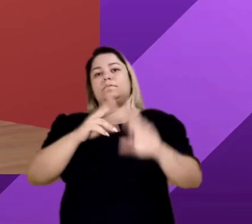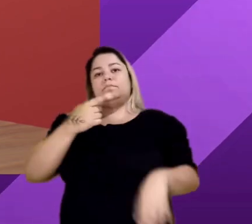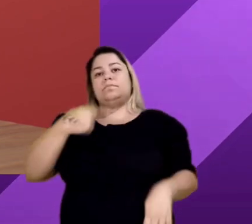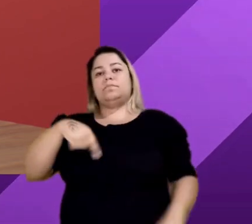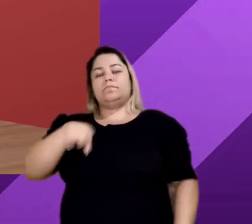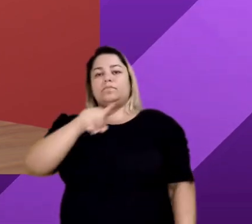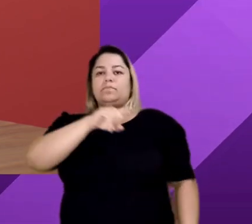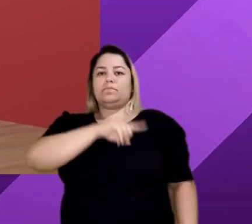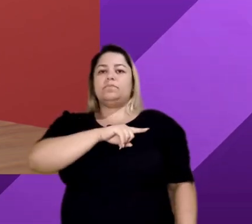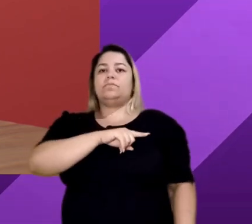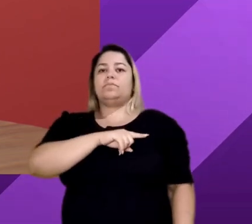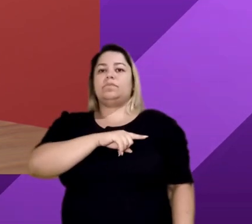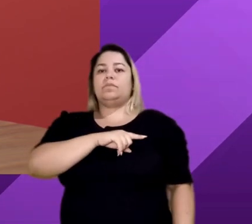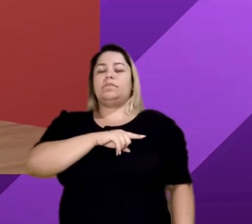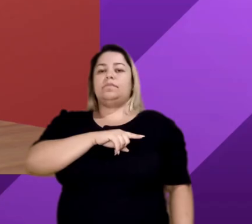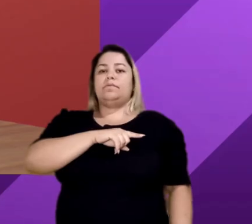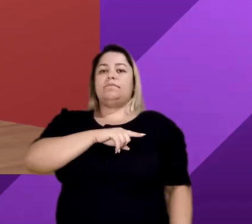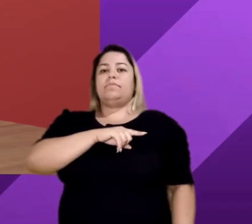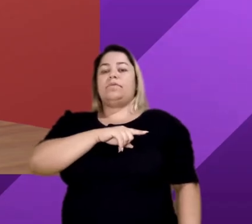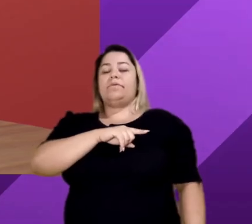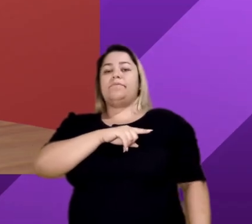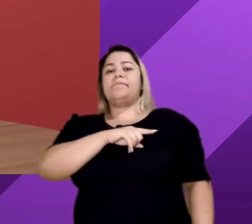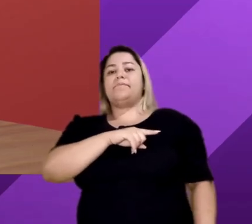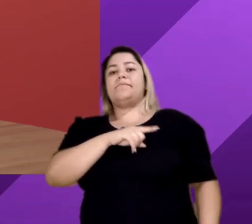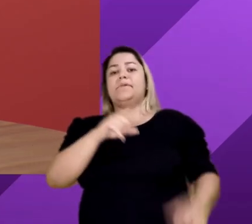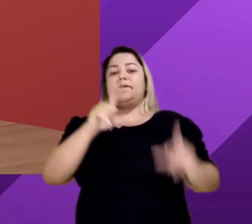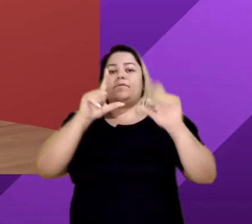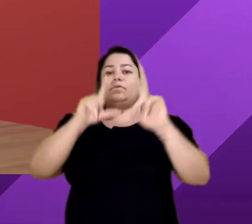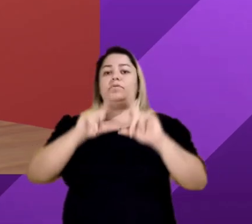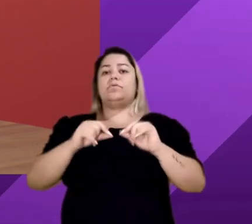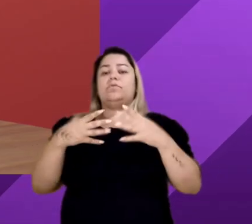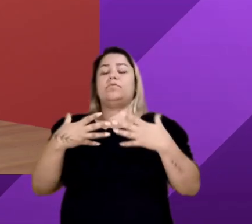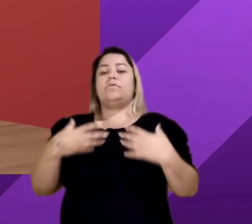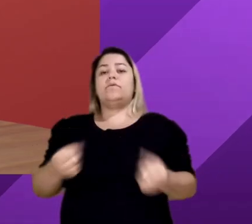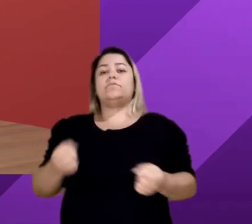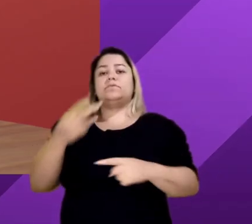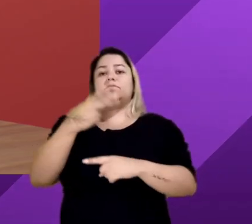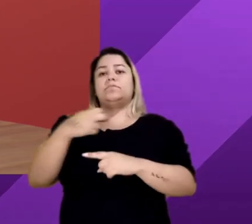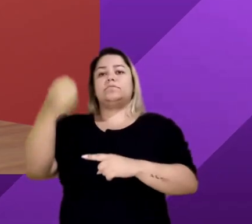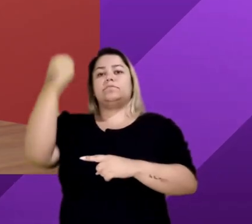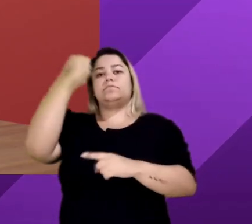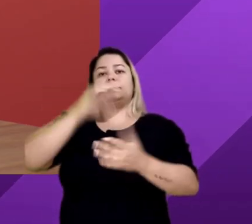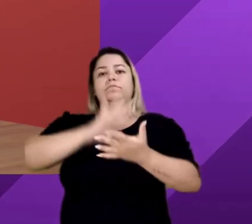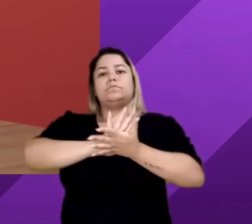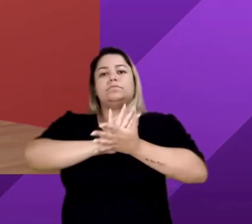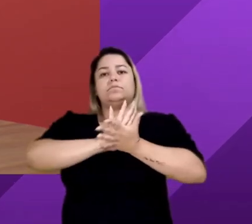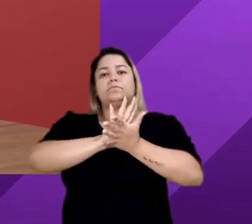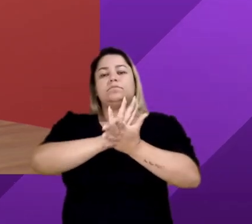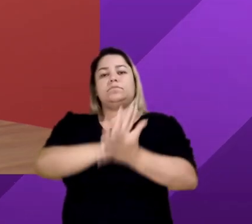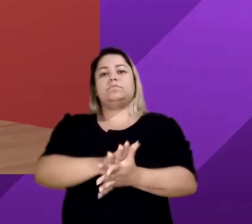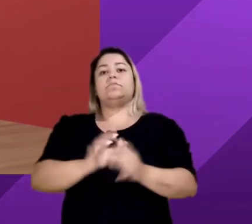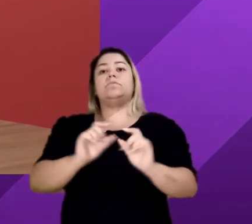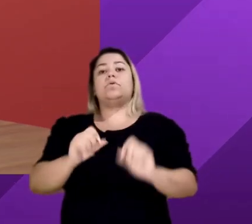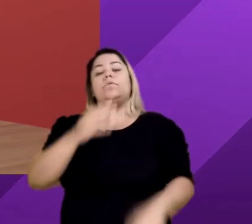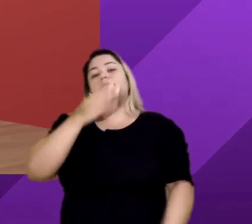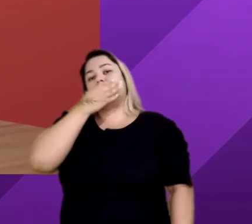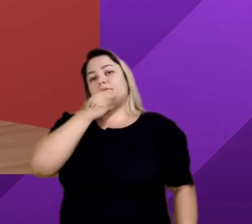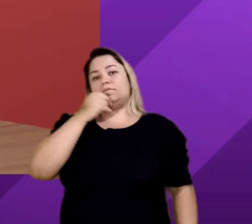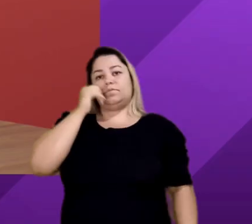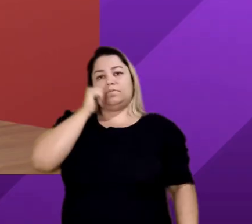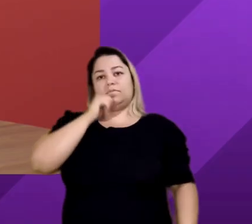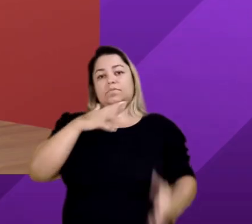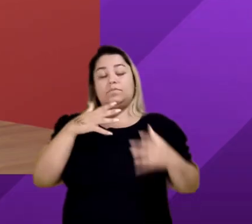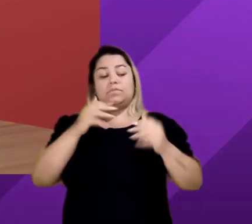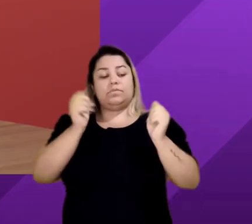bem curto, vamos sim vencer o machismo, a opressão e a exploração. E homens e mulheres vão juntos construir,